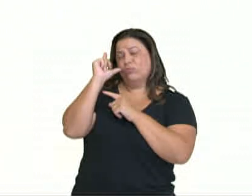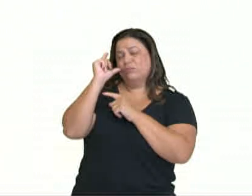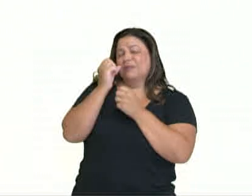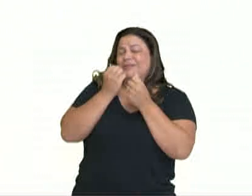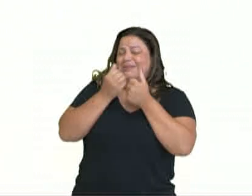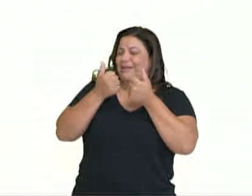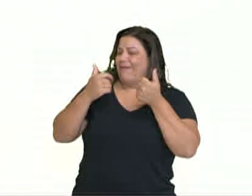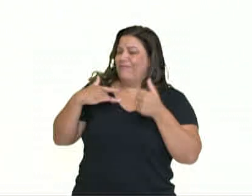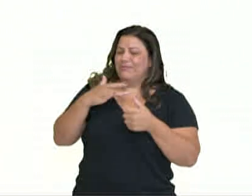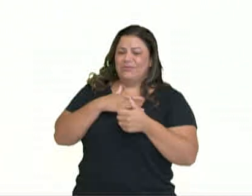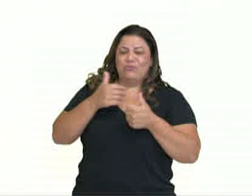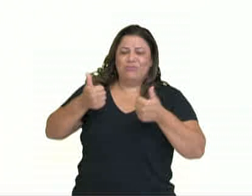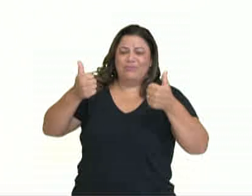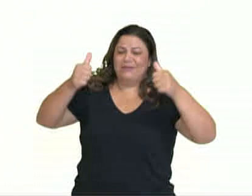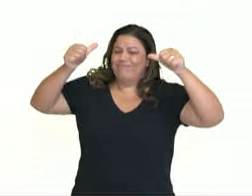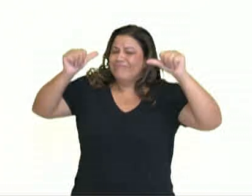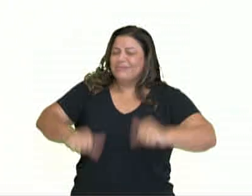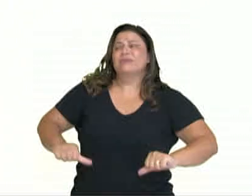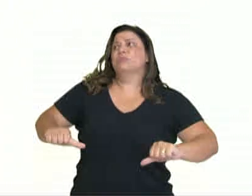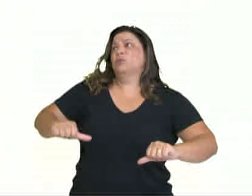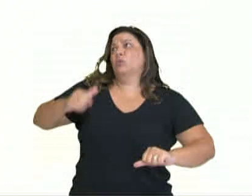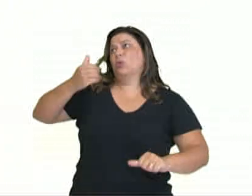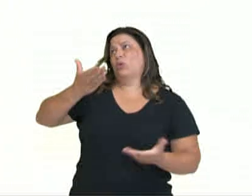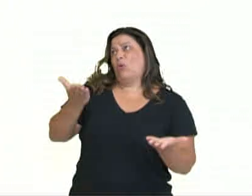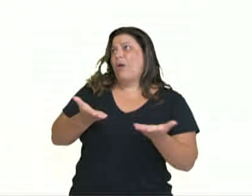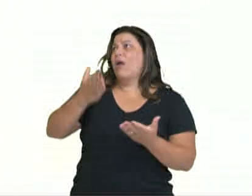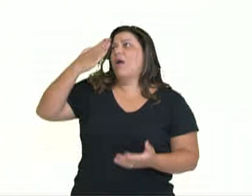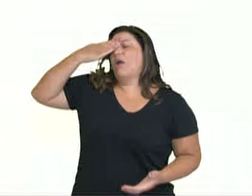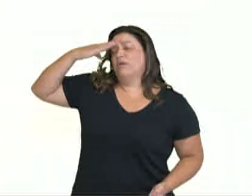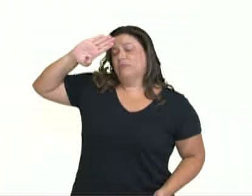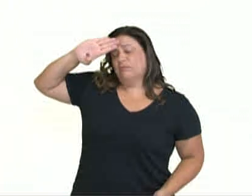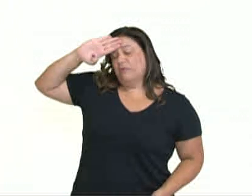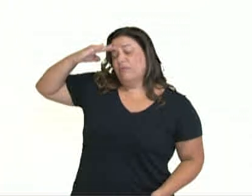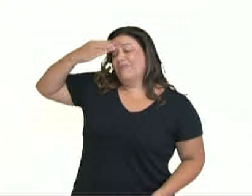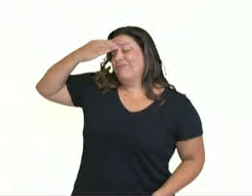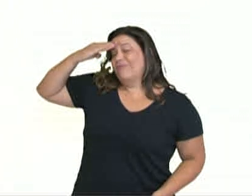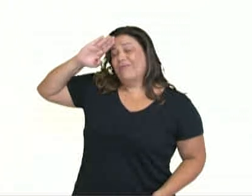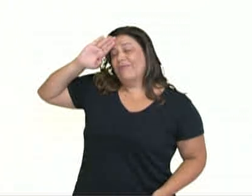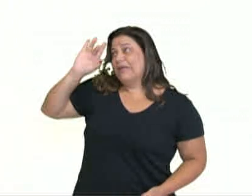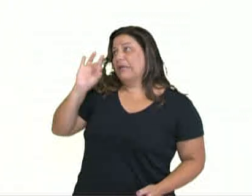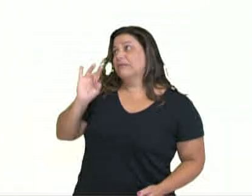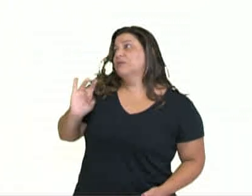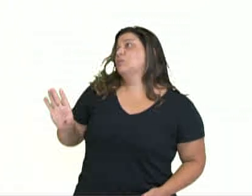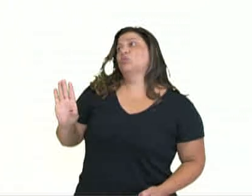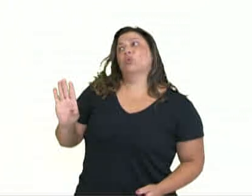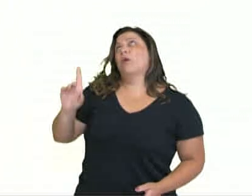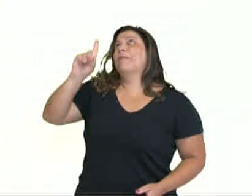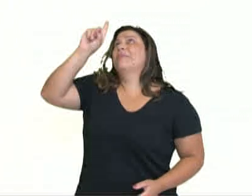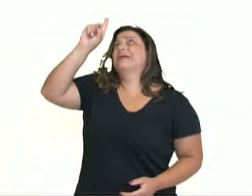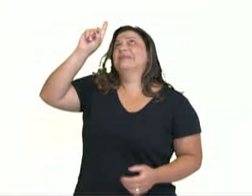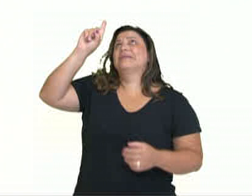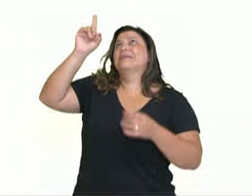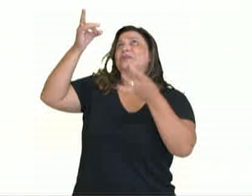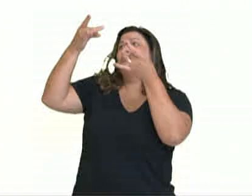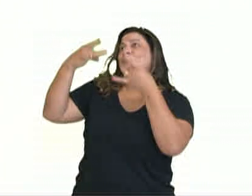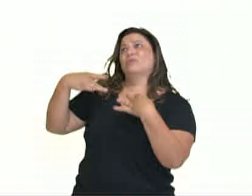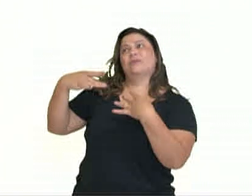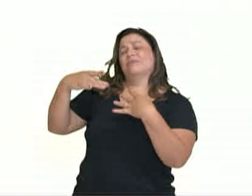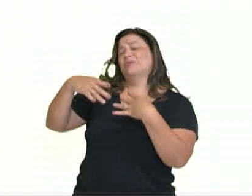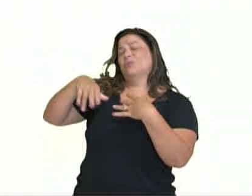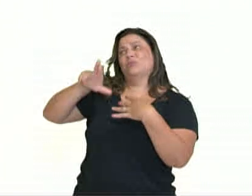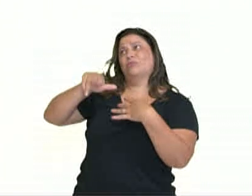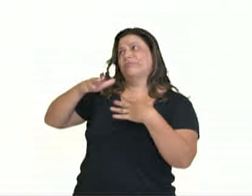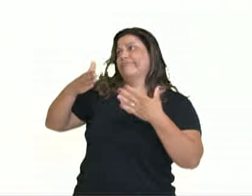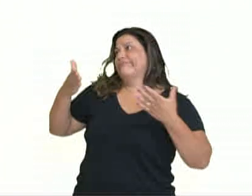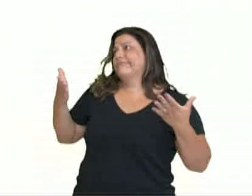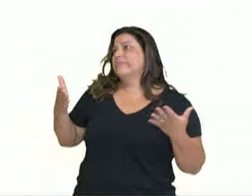bem, mas piorou de repente. Uma febre, só febre, mas Deus não vai me abandonar.